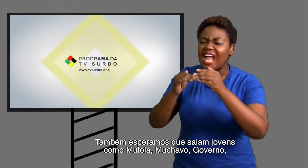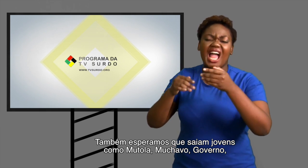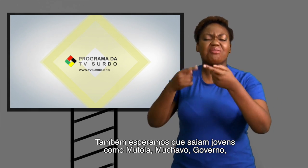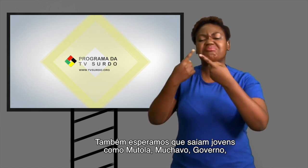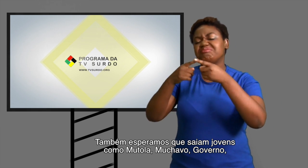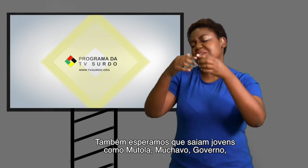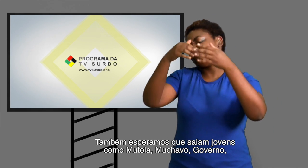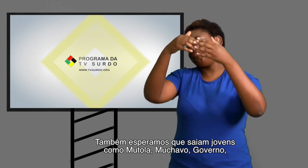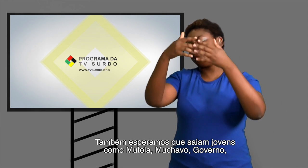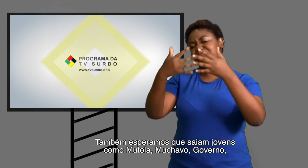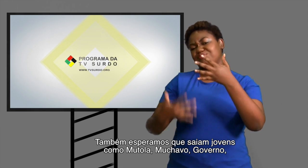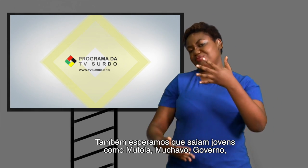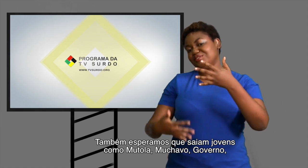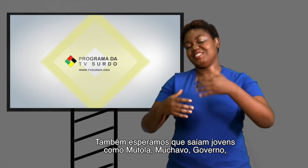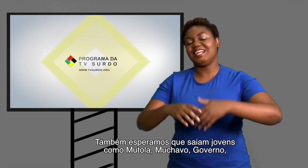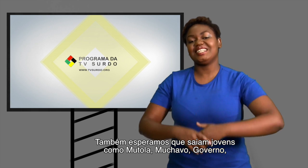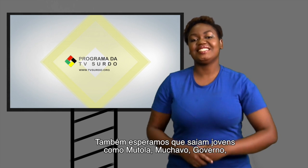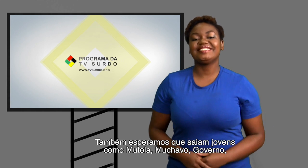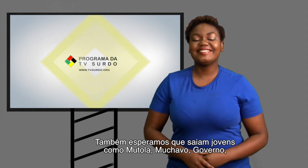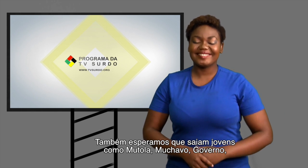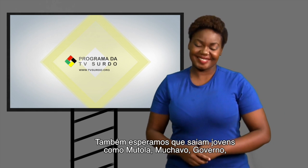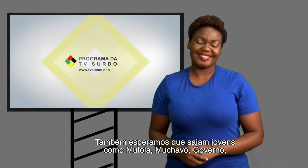Mushavo, Governo.